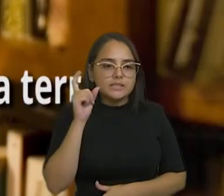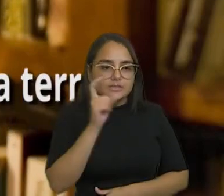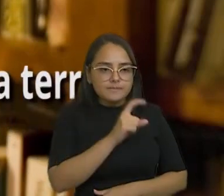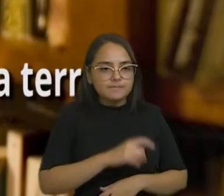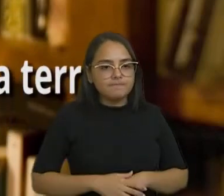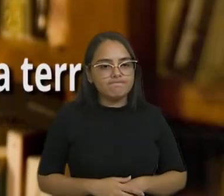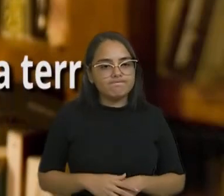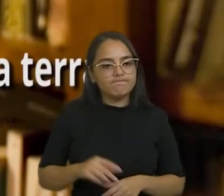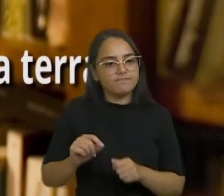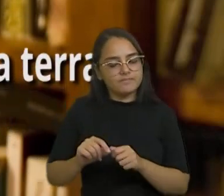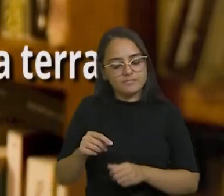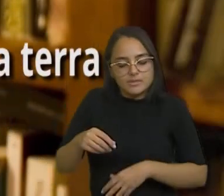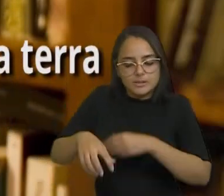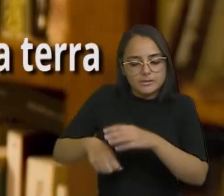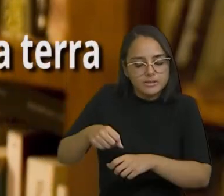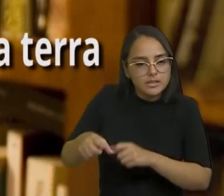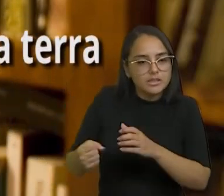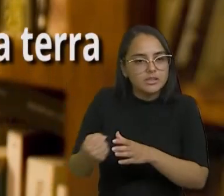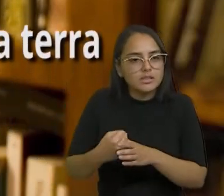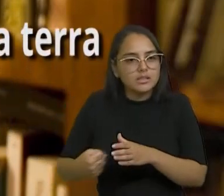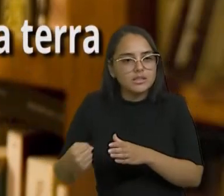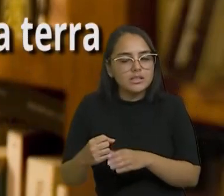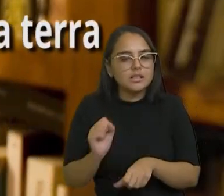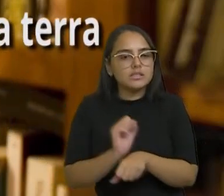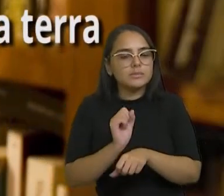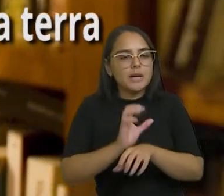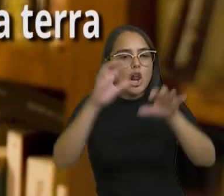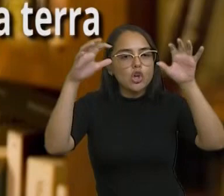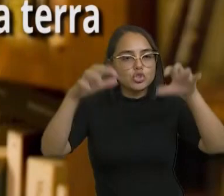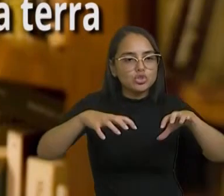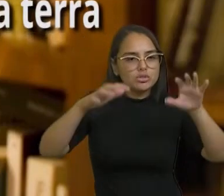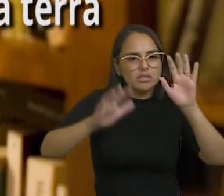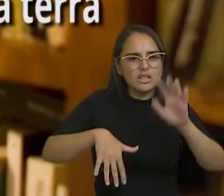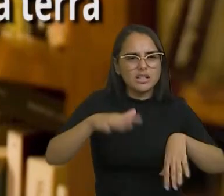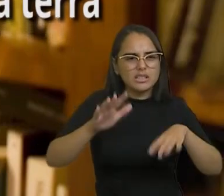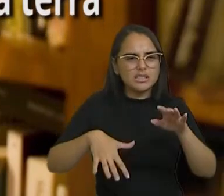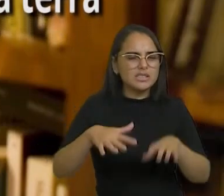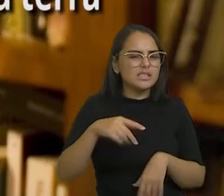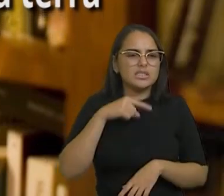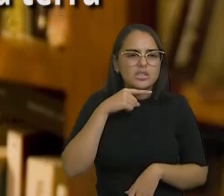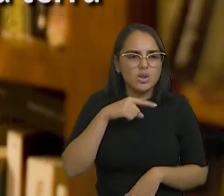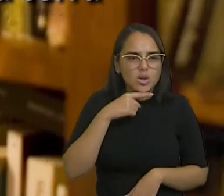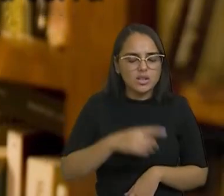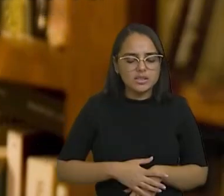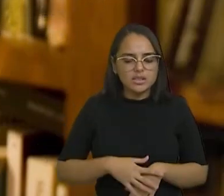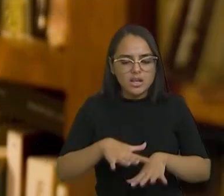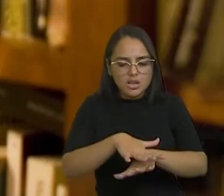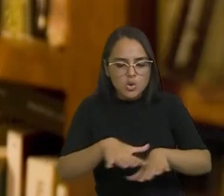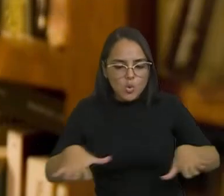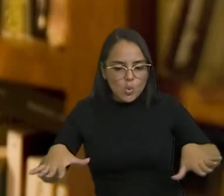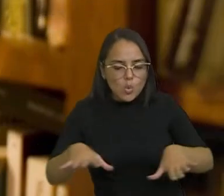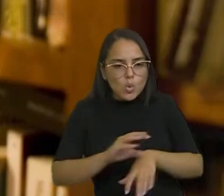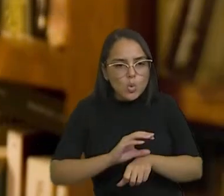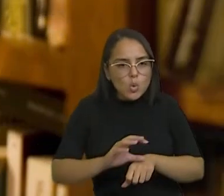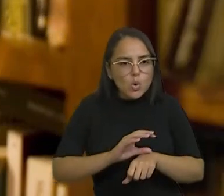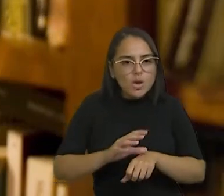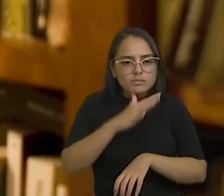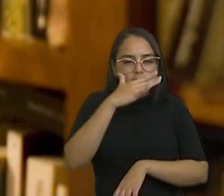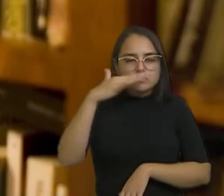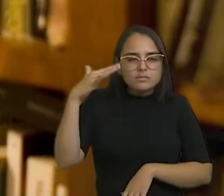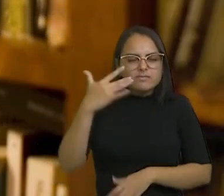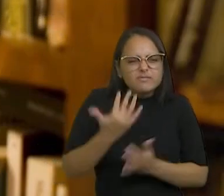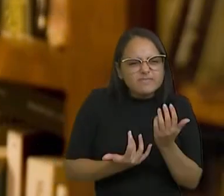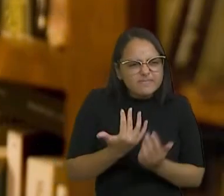Preparo o roçado, espero o inverno, às vezes nem um toco arranca. Solo acinzentado, aroma de